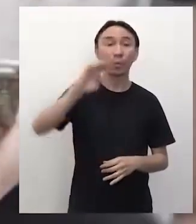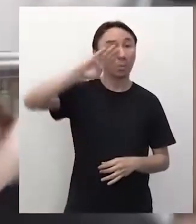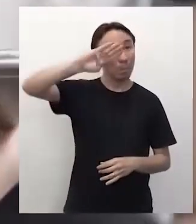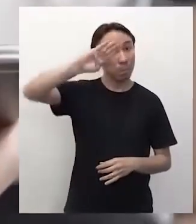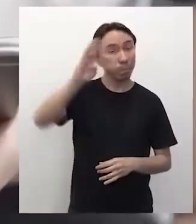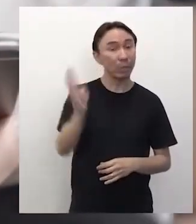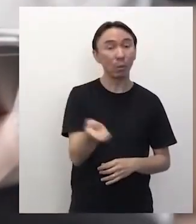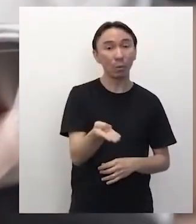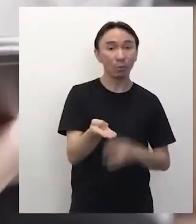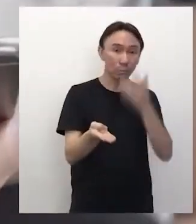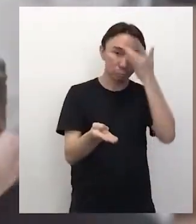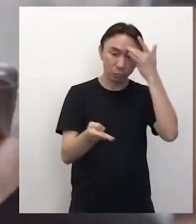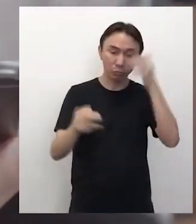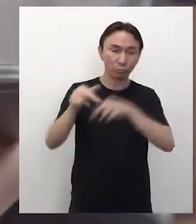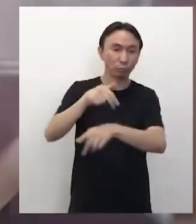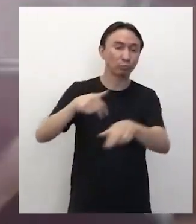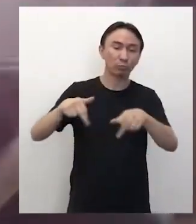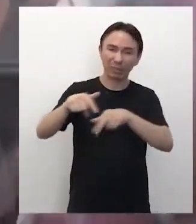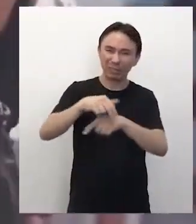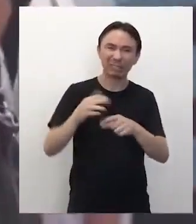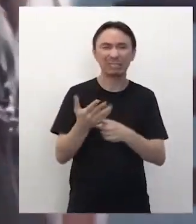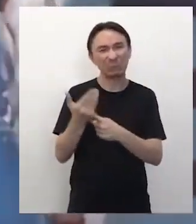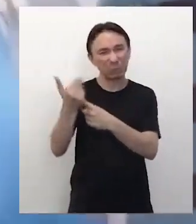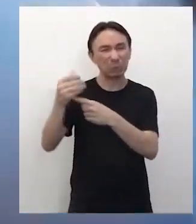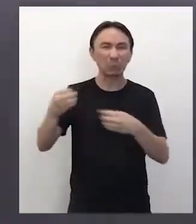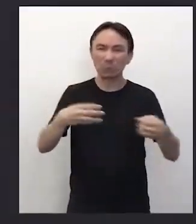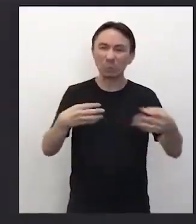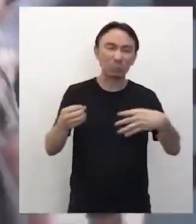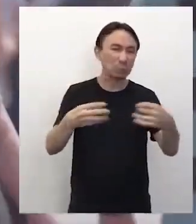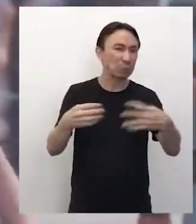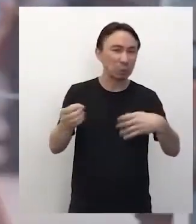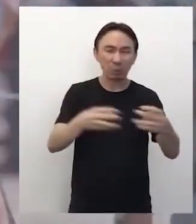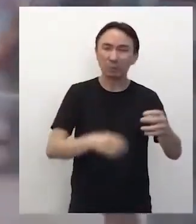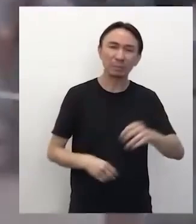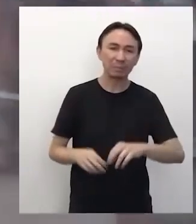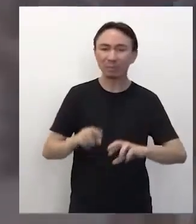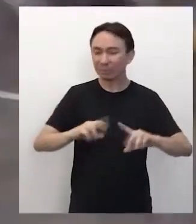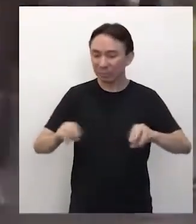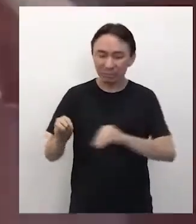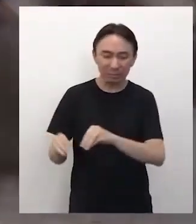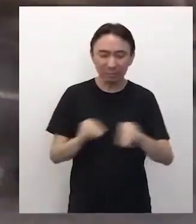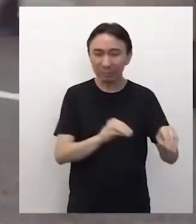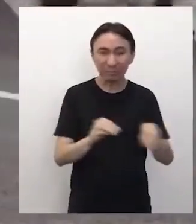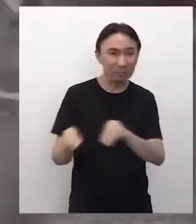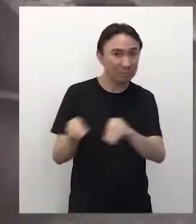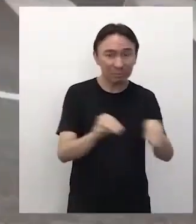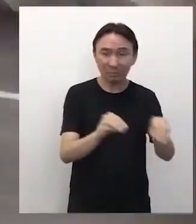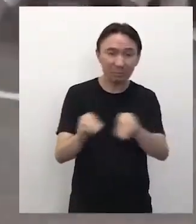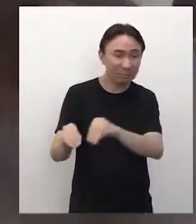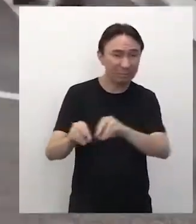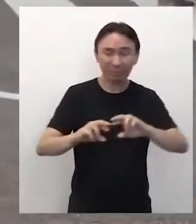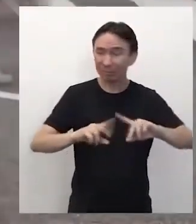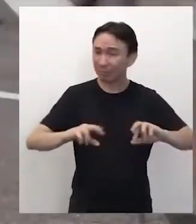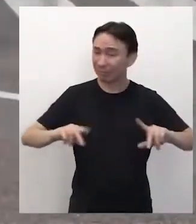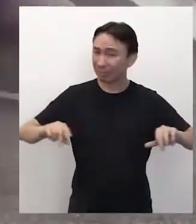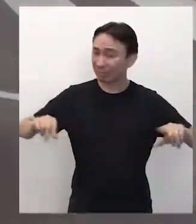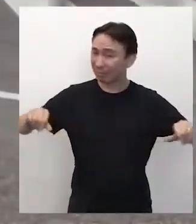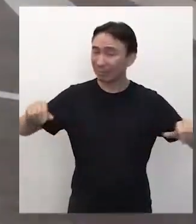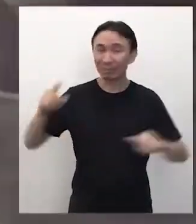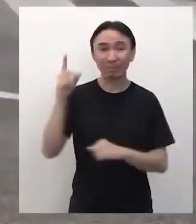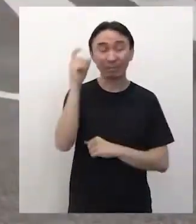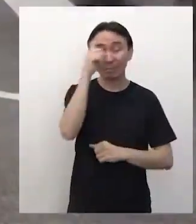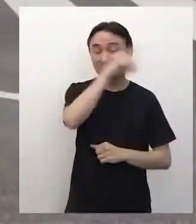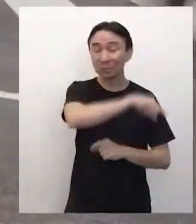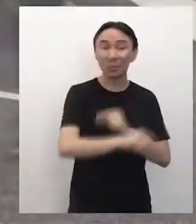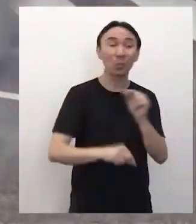habitantes. Novas tecnologias, mudanças demográficas, migrações, deslocamentos de população. Que desafios essas